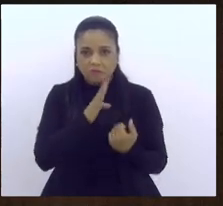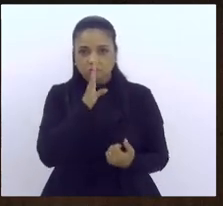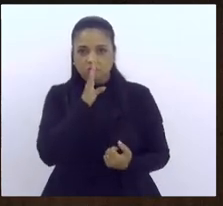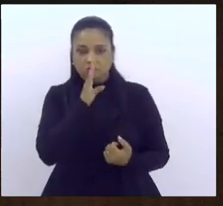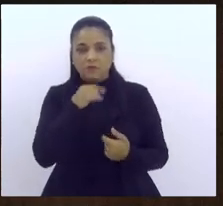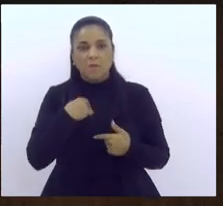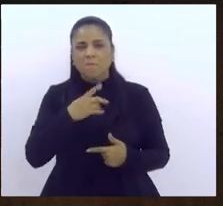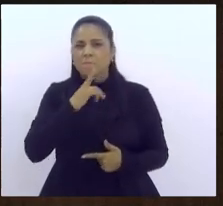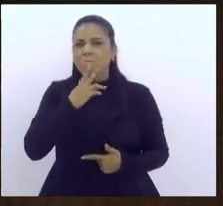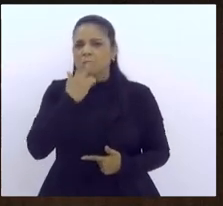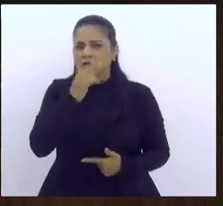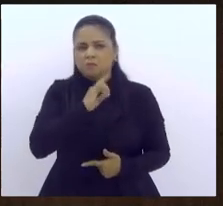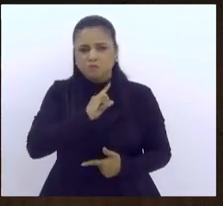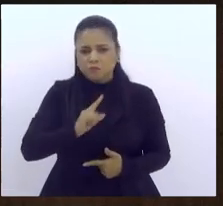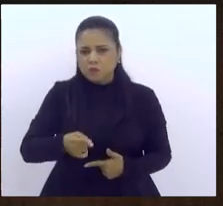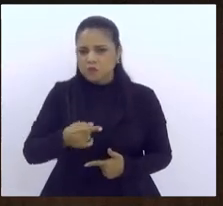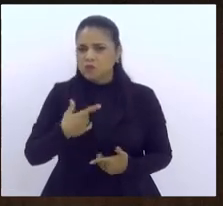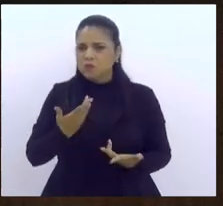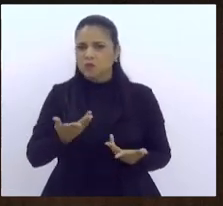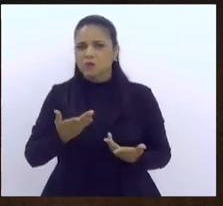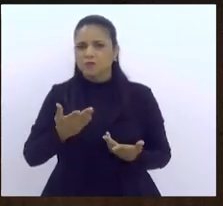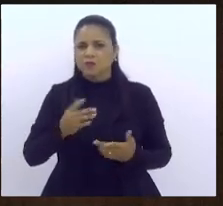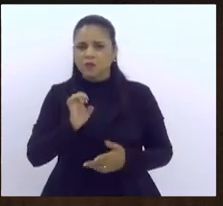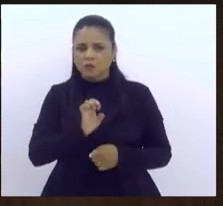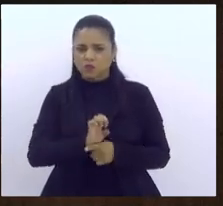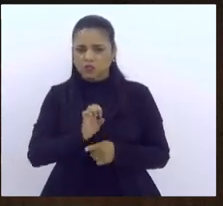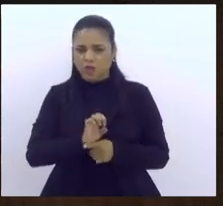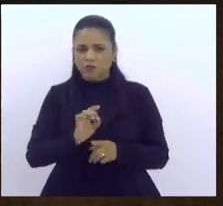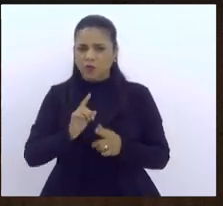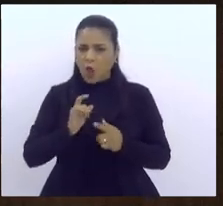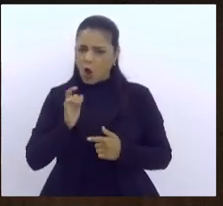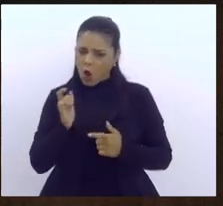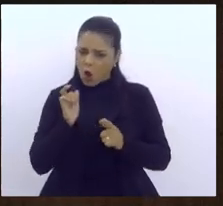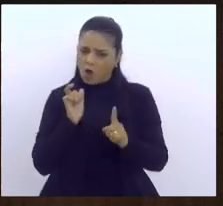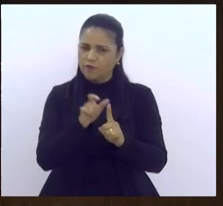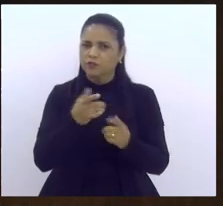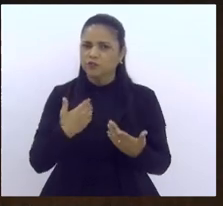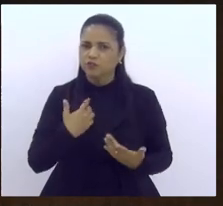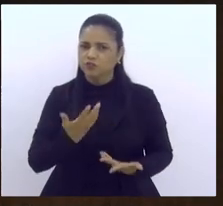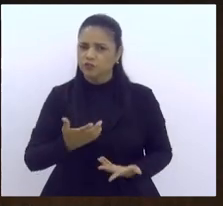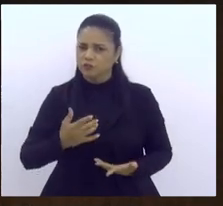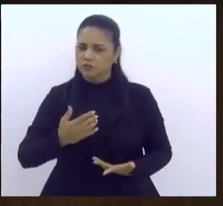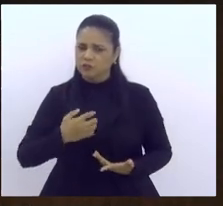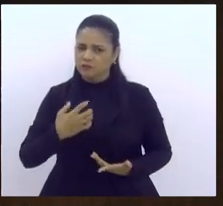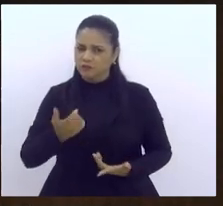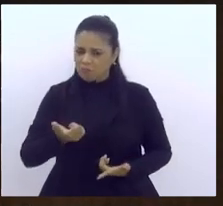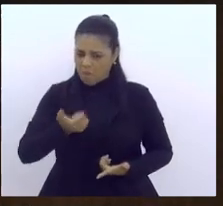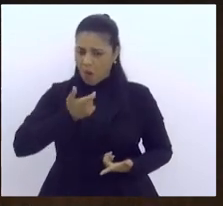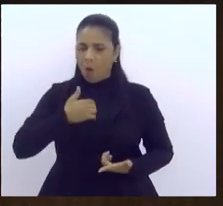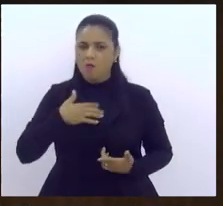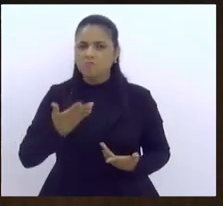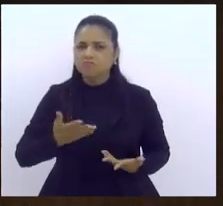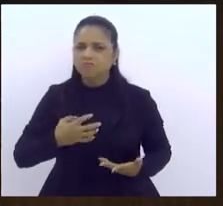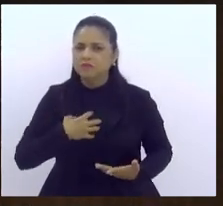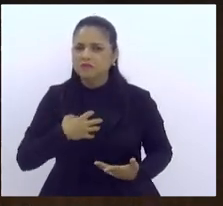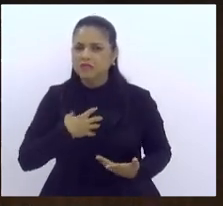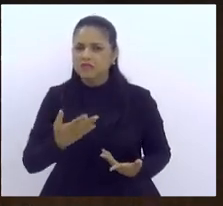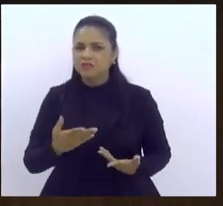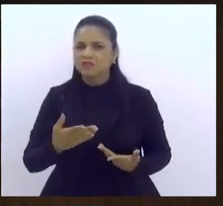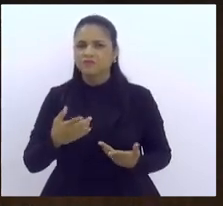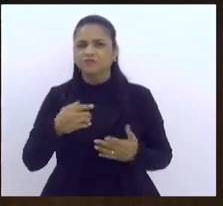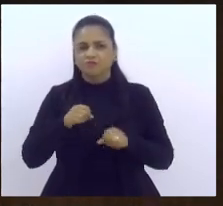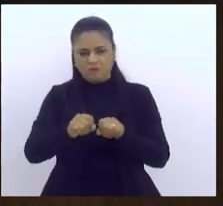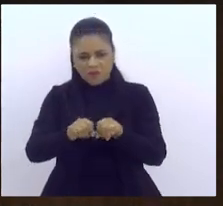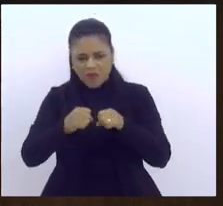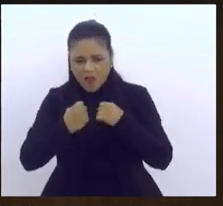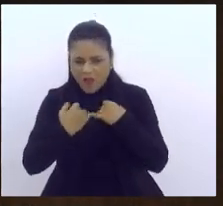pública, o Estado se sente ofendido. Quando se faz algum movimento de ouvir o Estado e as autoridades em audiências nessa casa, existe todo